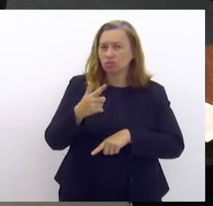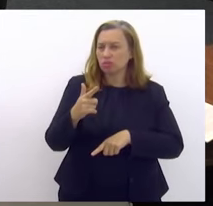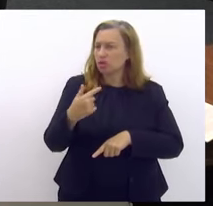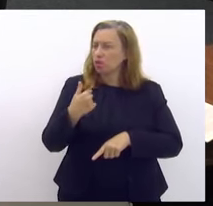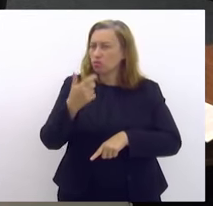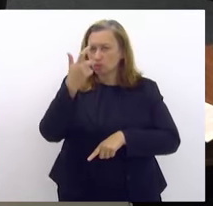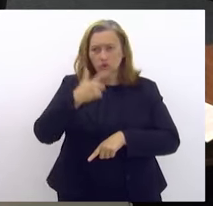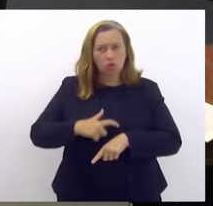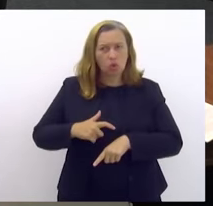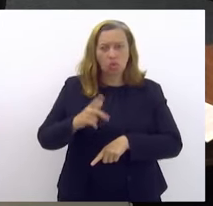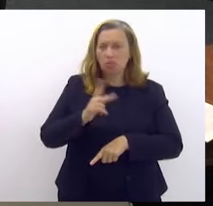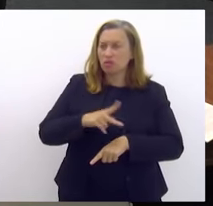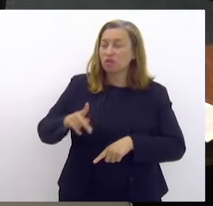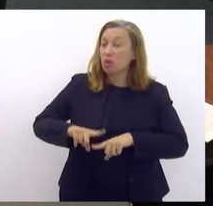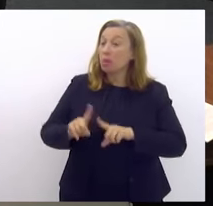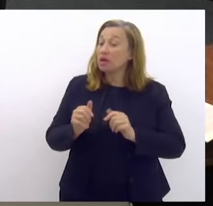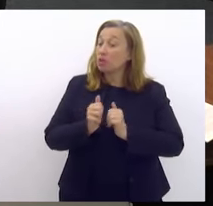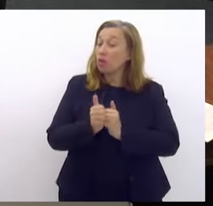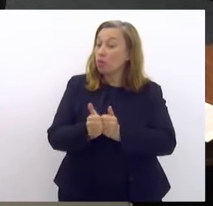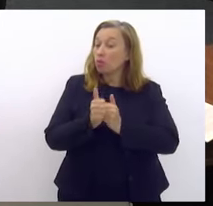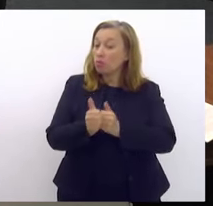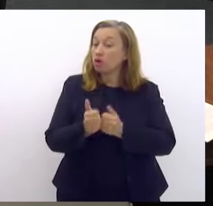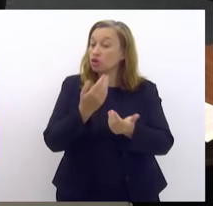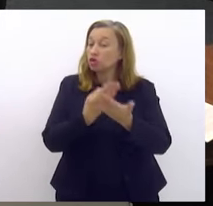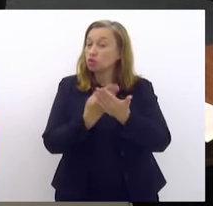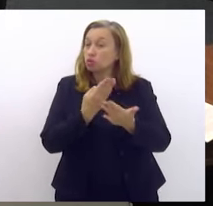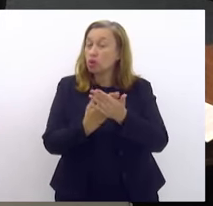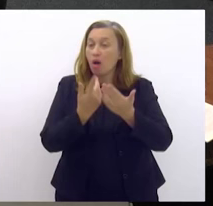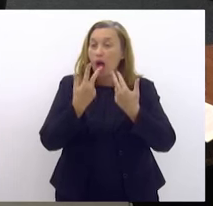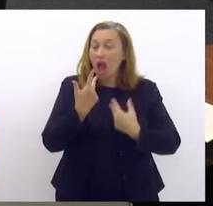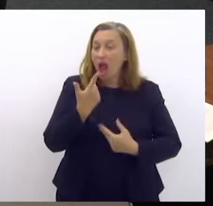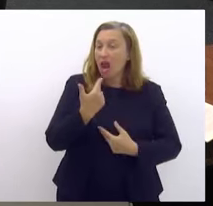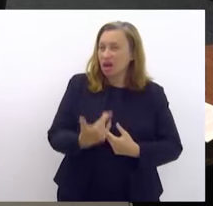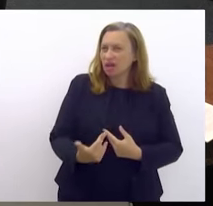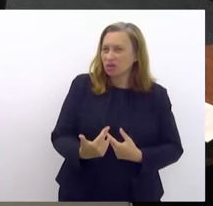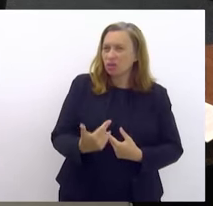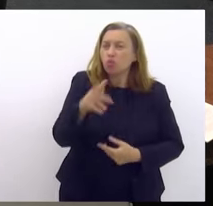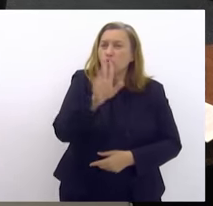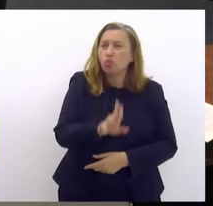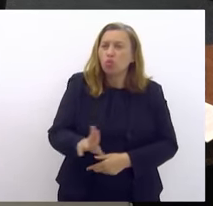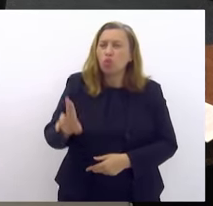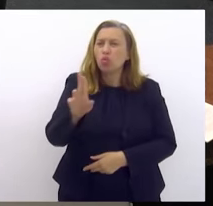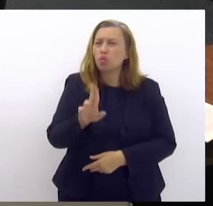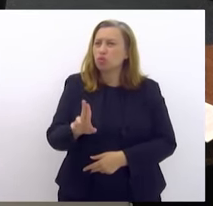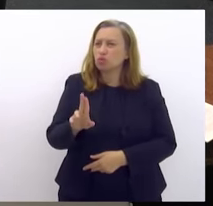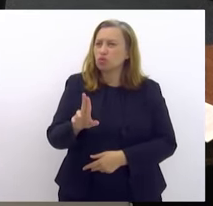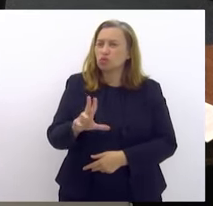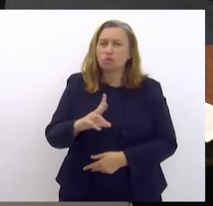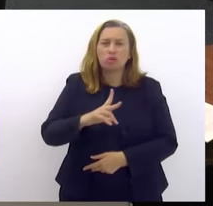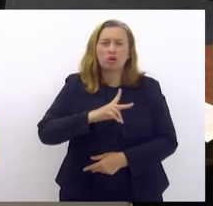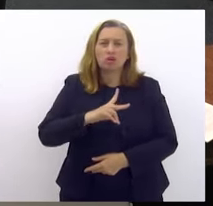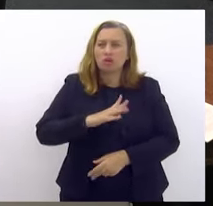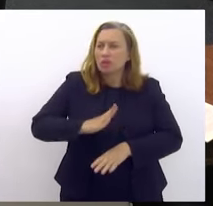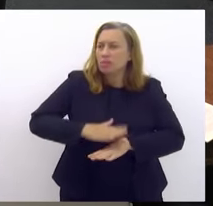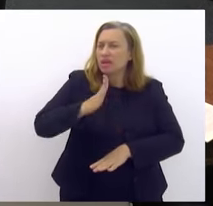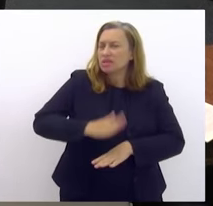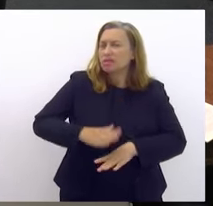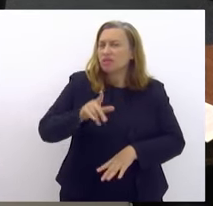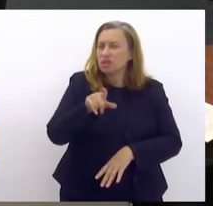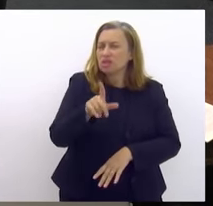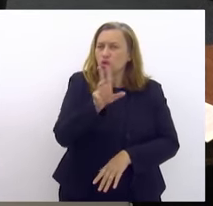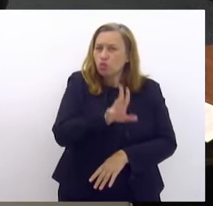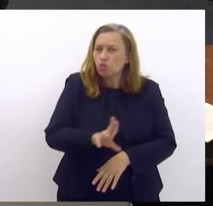tenho acompanhado, tenho estudado muito. A língua é uma questão de usualidade, né? Quanto mais você usa uma